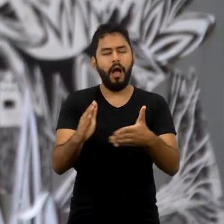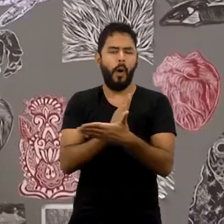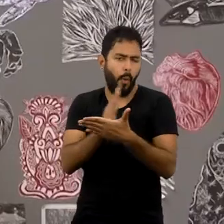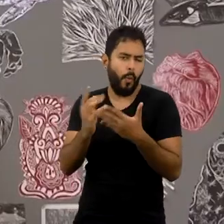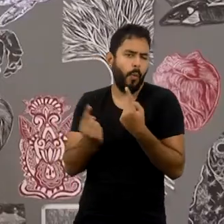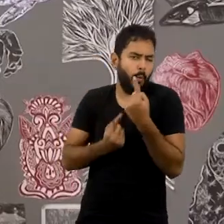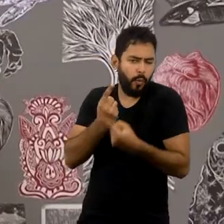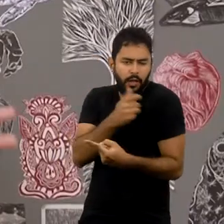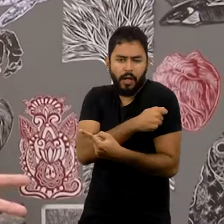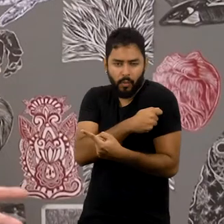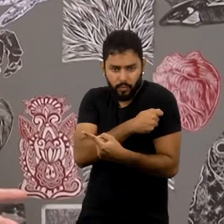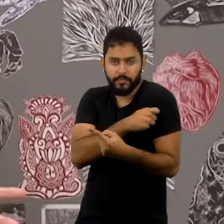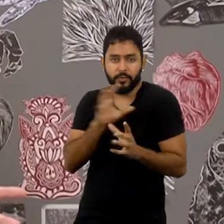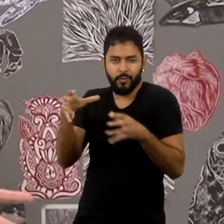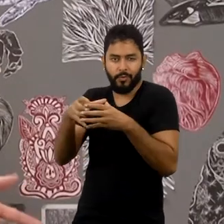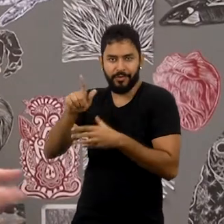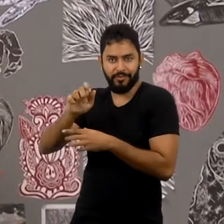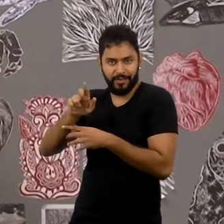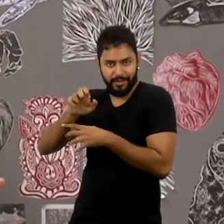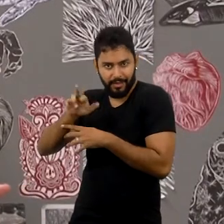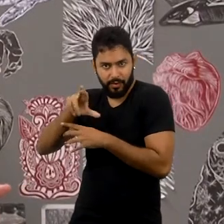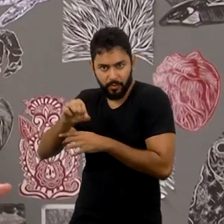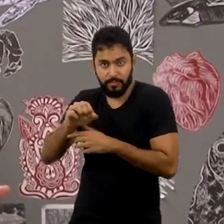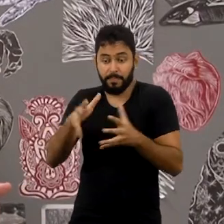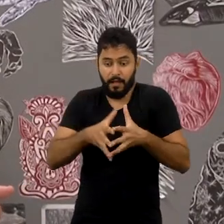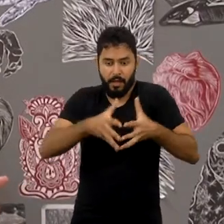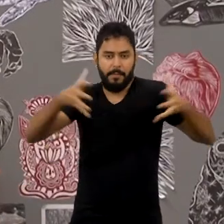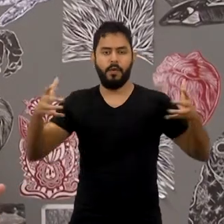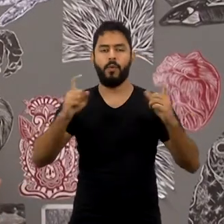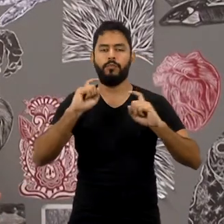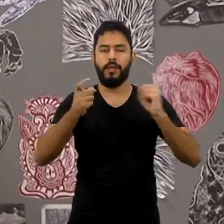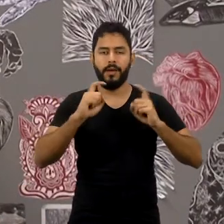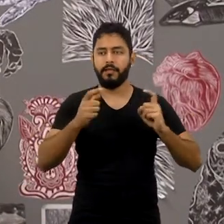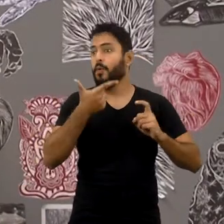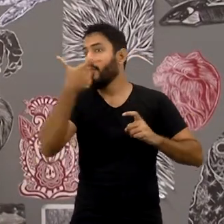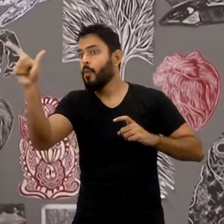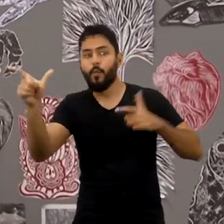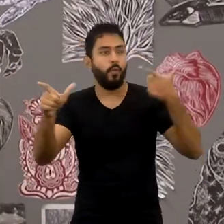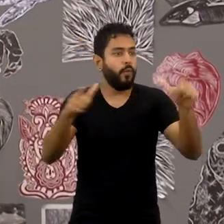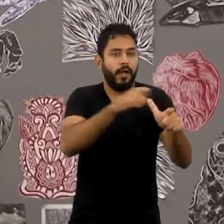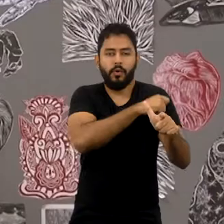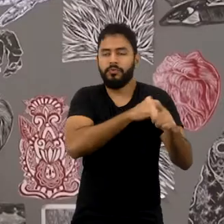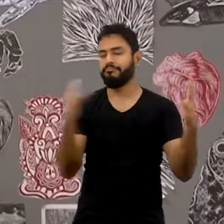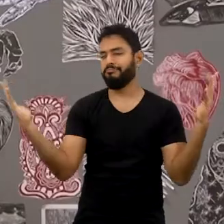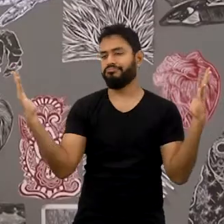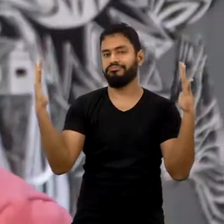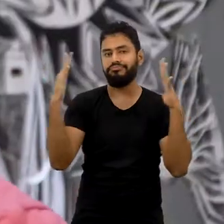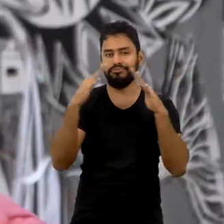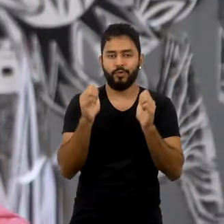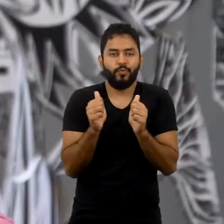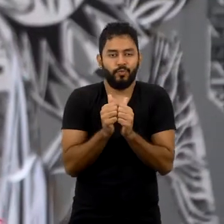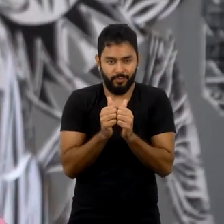gênero ampliou os debates com outros. Os alunos que não estavam próximos do núcleo terminaram ficando por conta desses alunos que participaram da